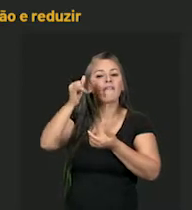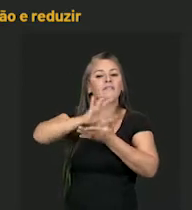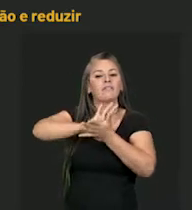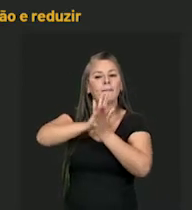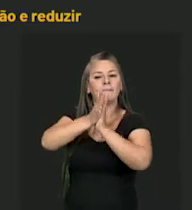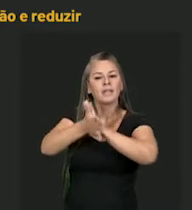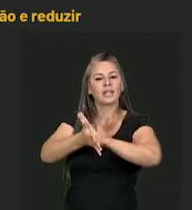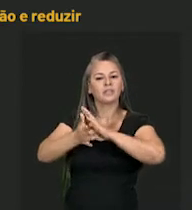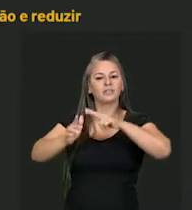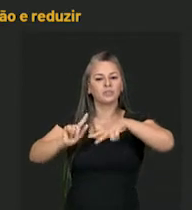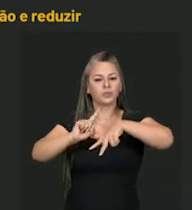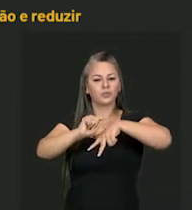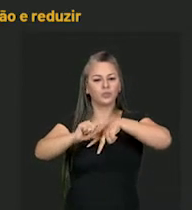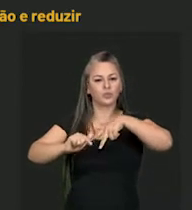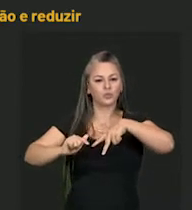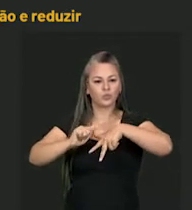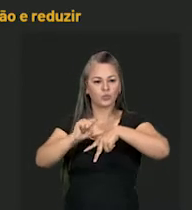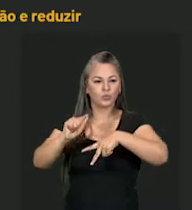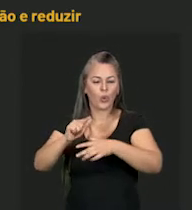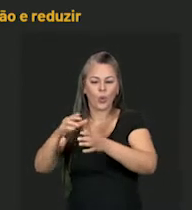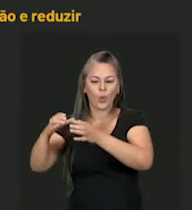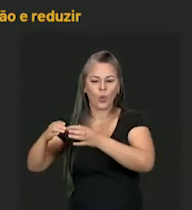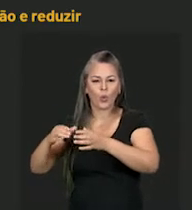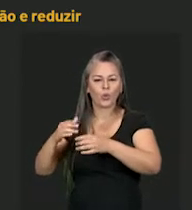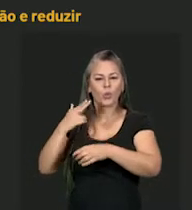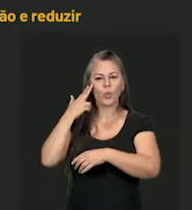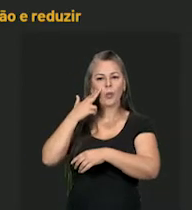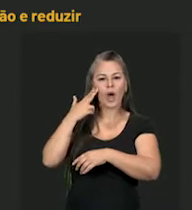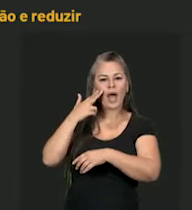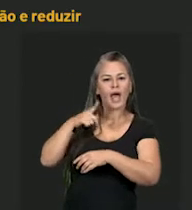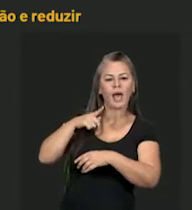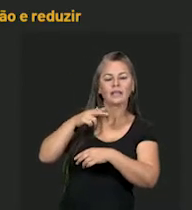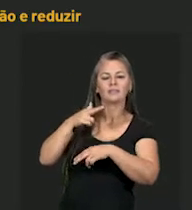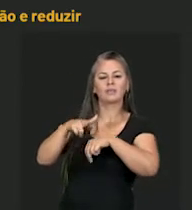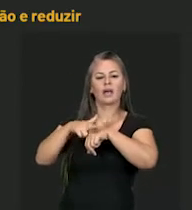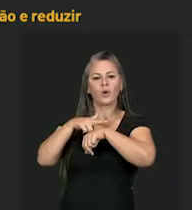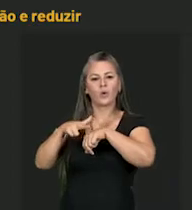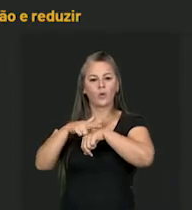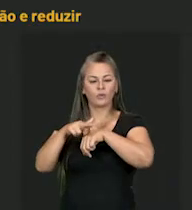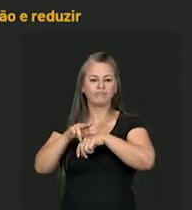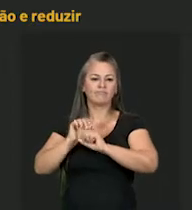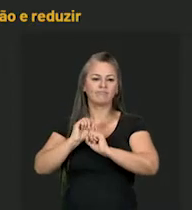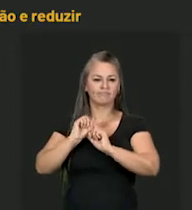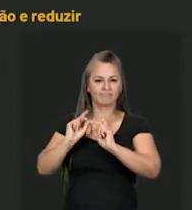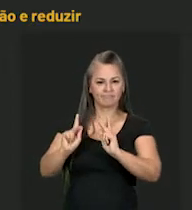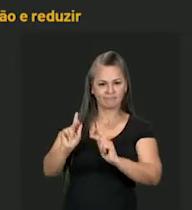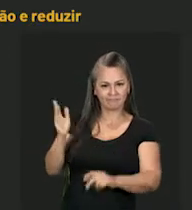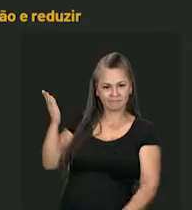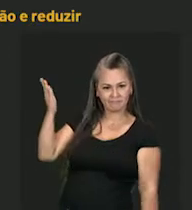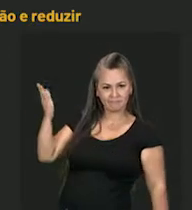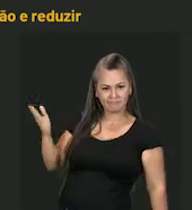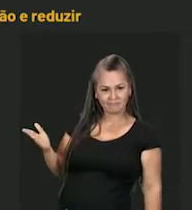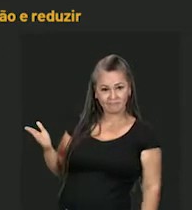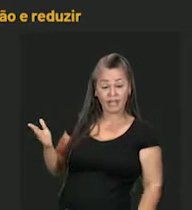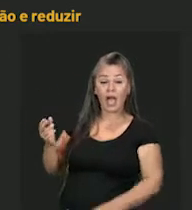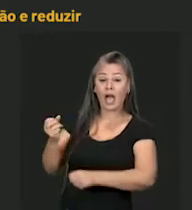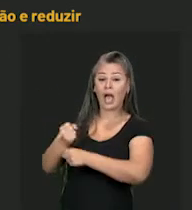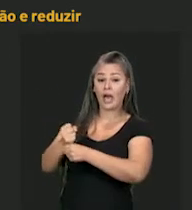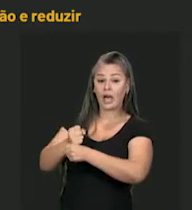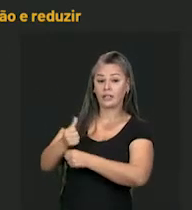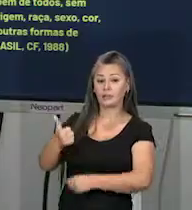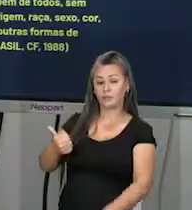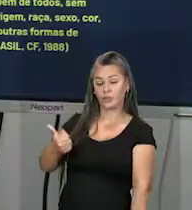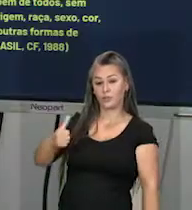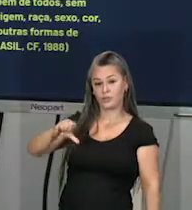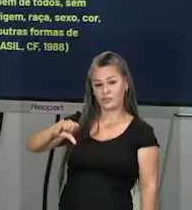sexo, cor, idade e quaisquer outras formas de discriminação. Constituição Federal, 1988. Essa